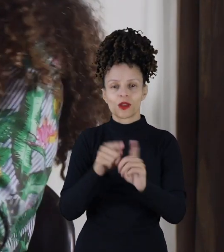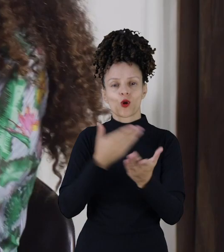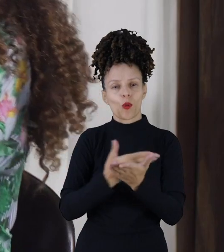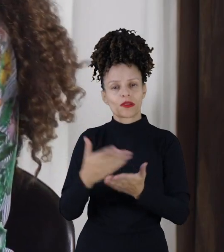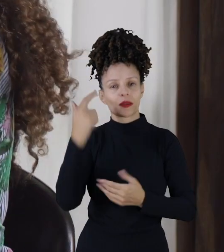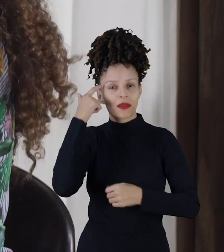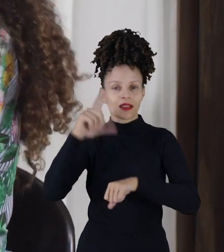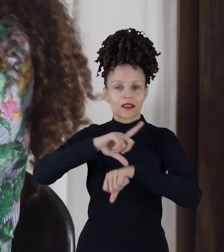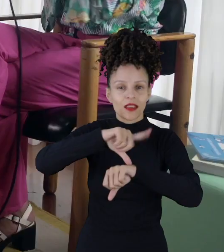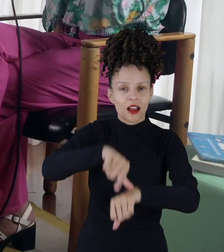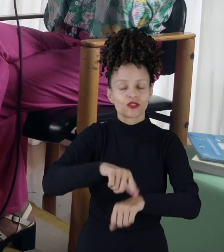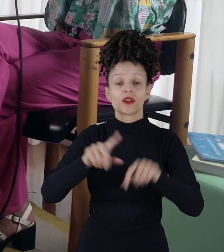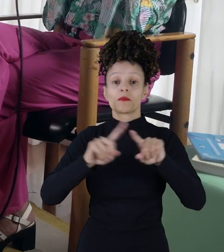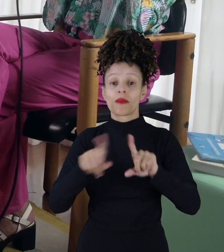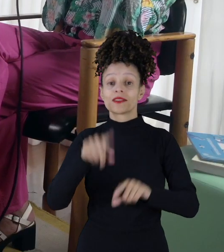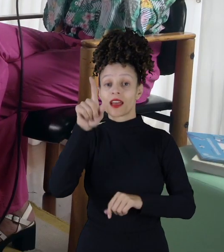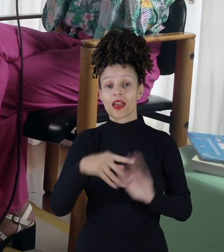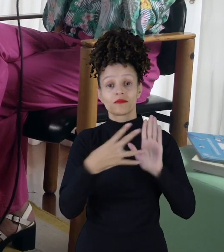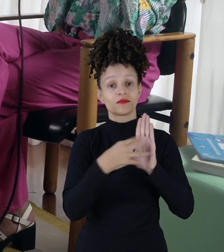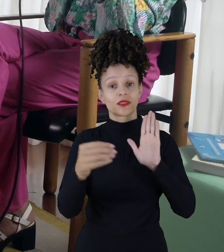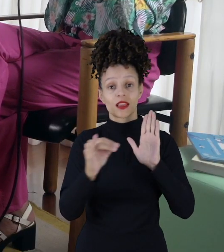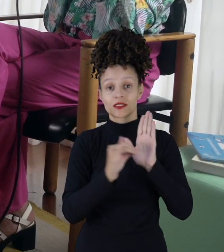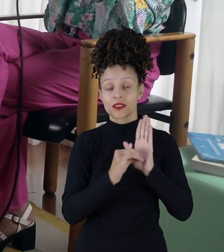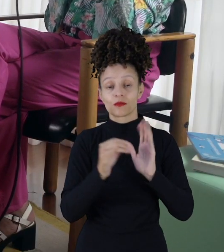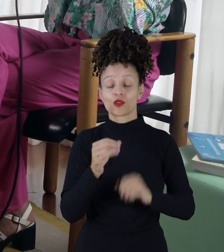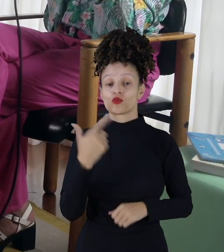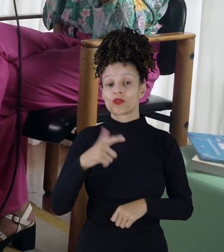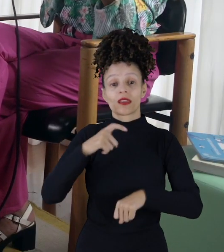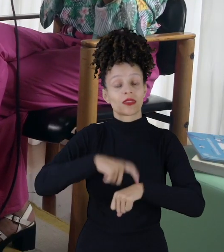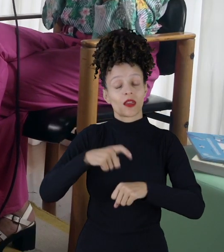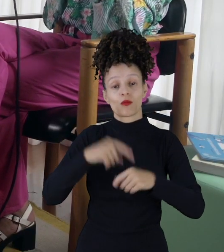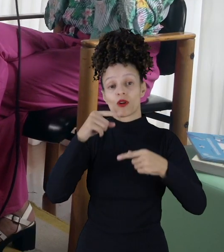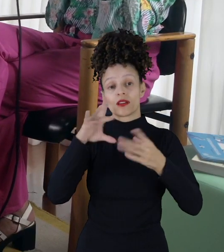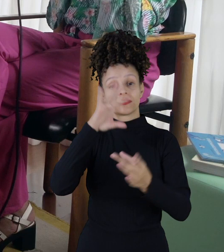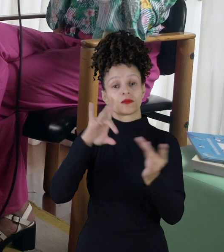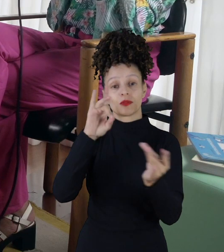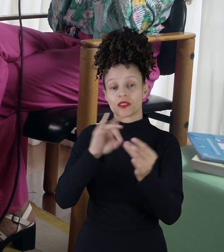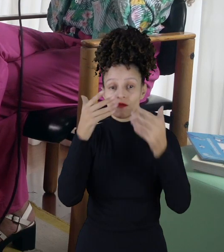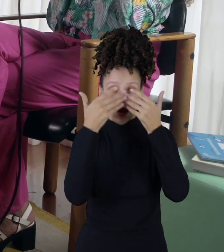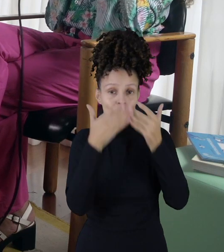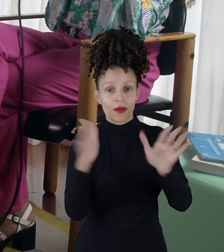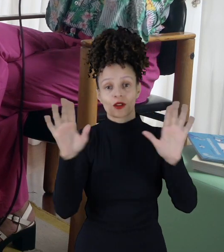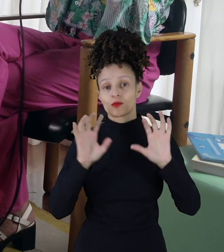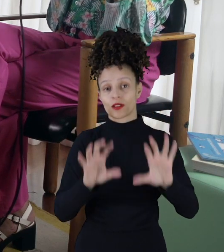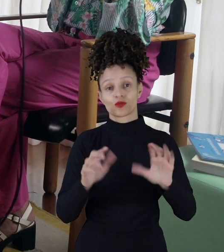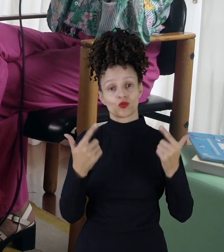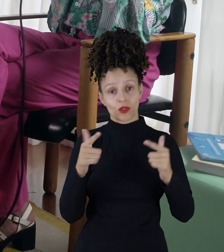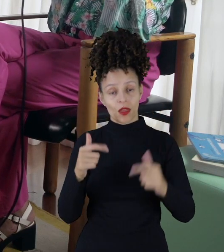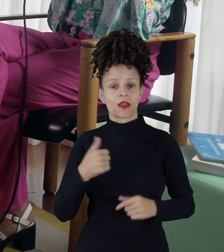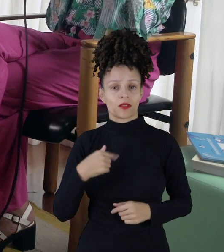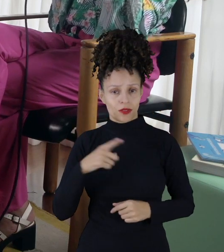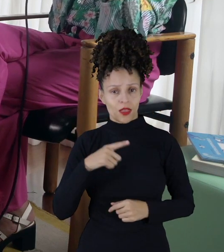eu também comecei a pensar isso muito tarde. Mas é o grande exemplo de que não há tempo específico para que a gente esteja aberto para